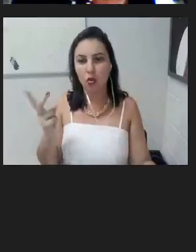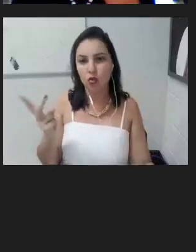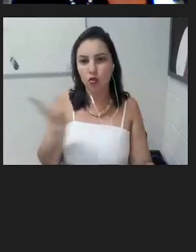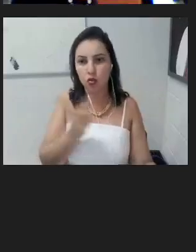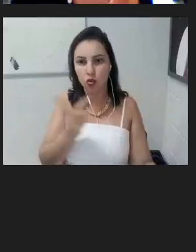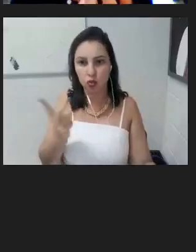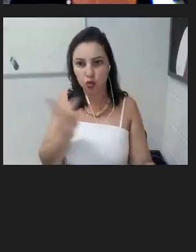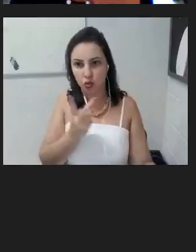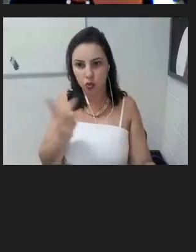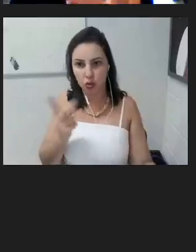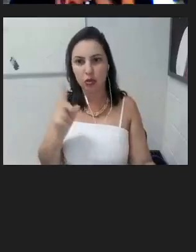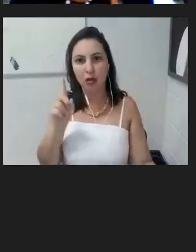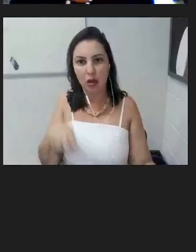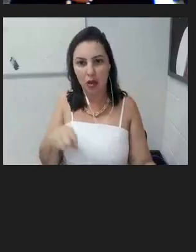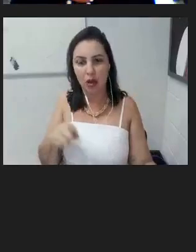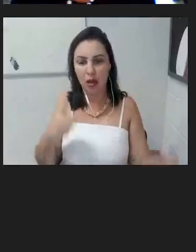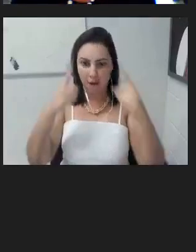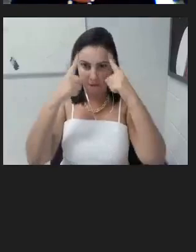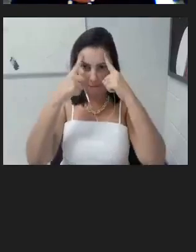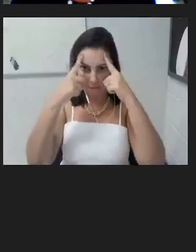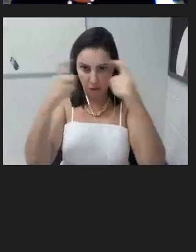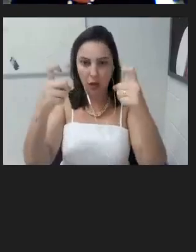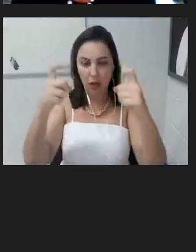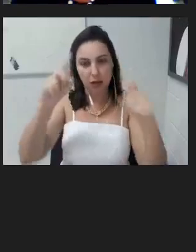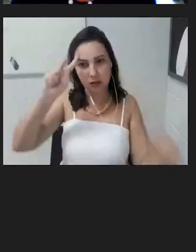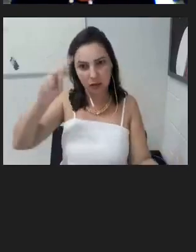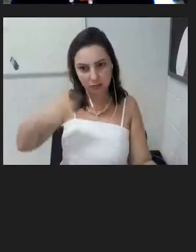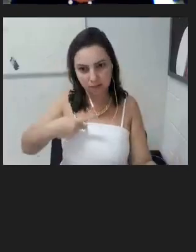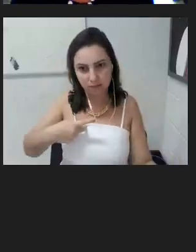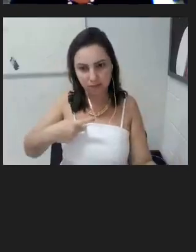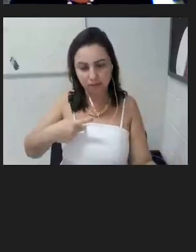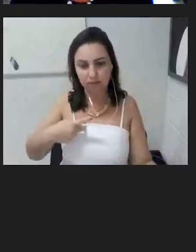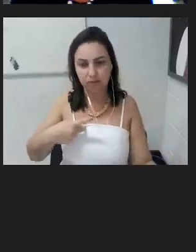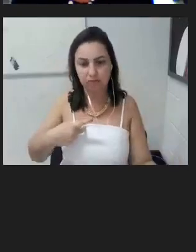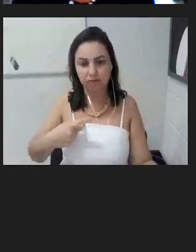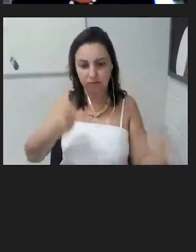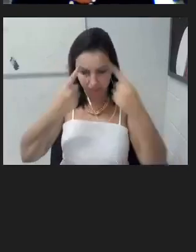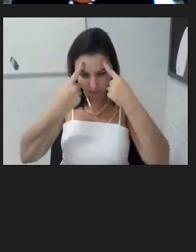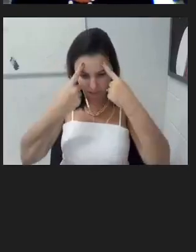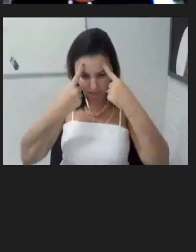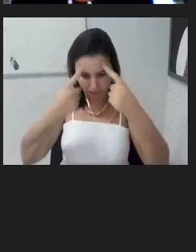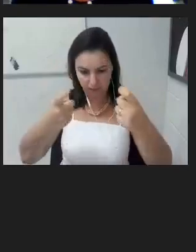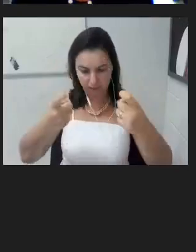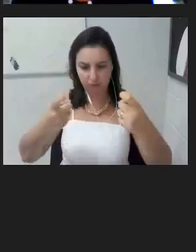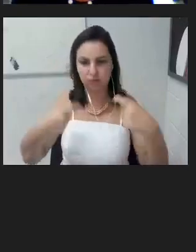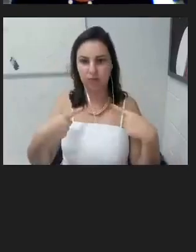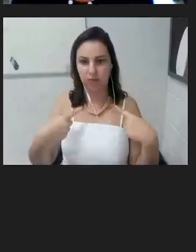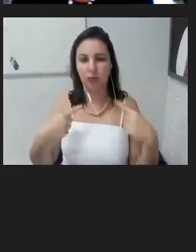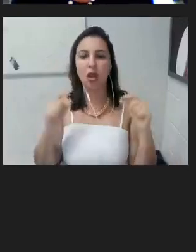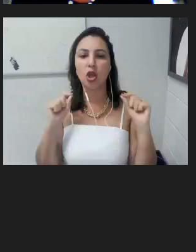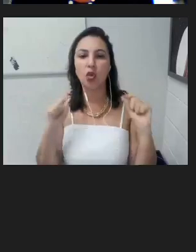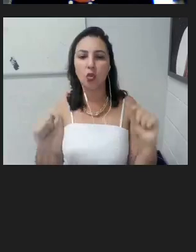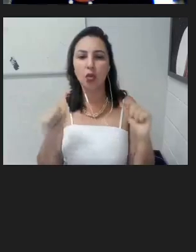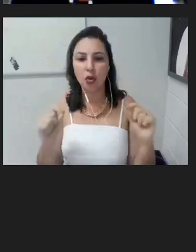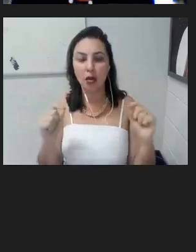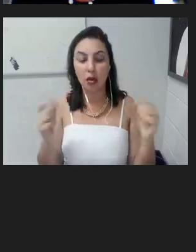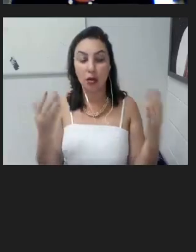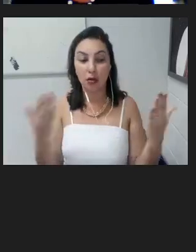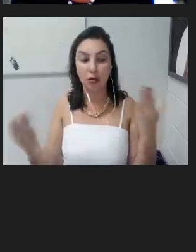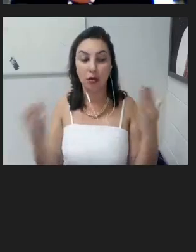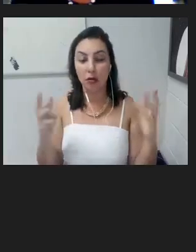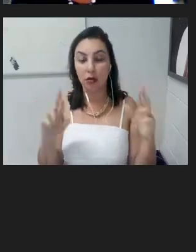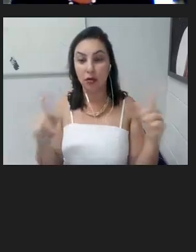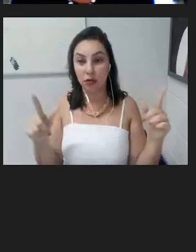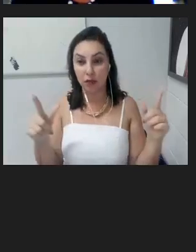de uma mesma matriz, que é a violência autoprovocada, mas se divergem por conta da intenção.